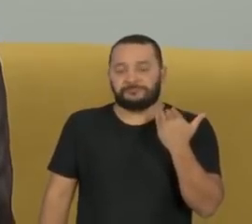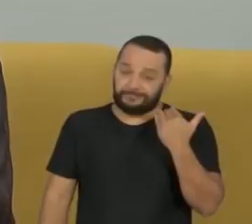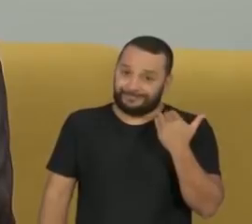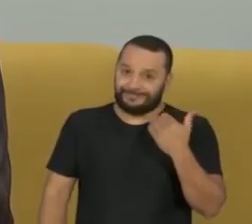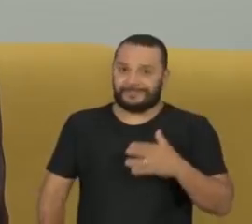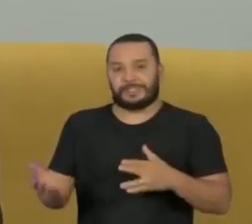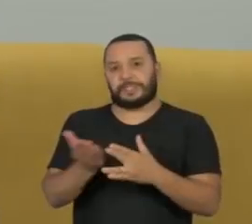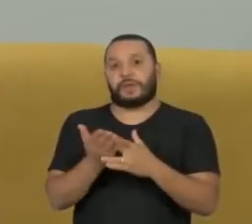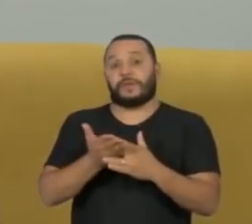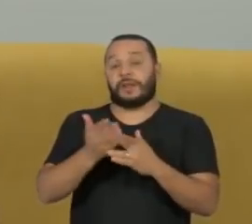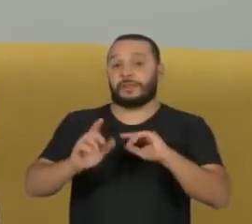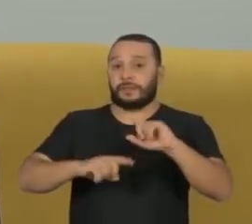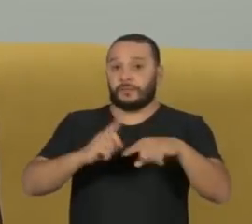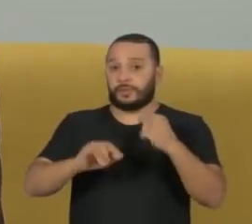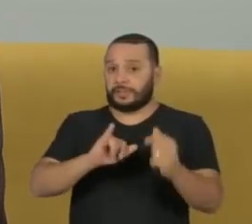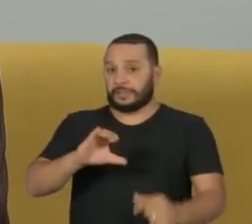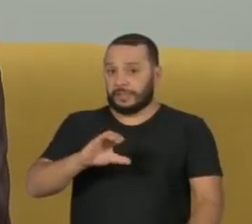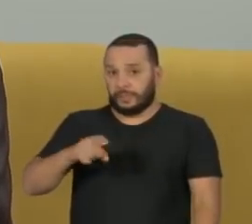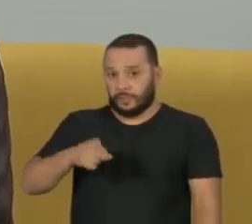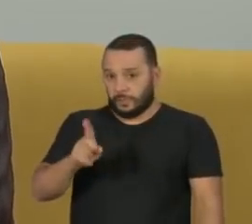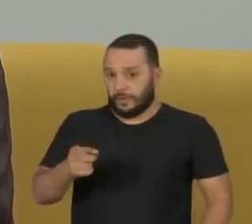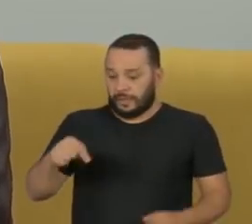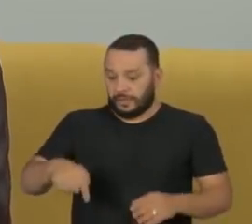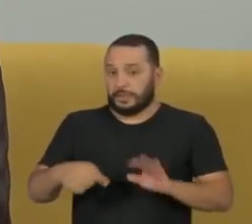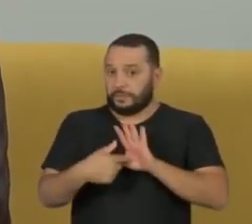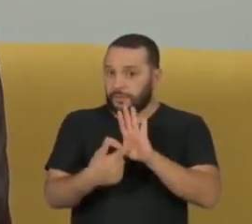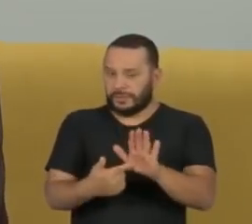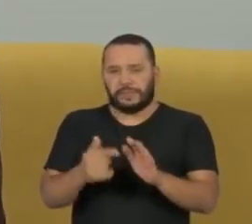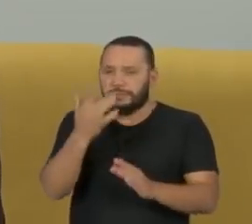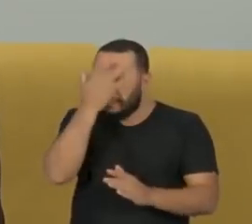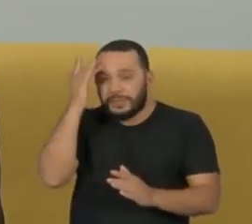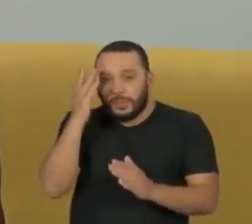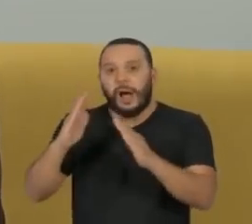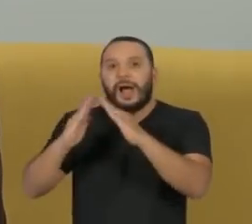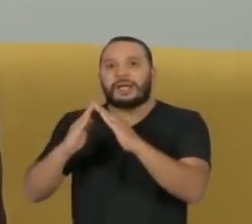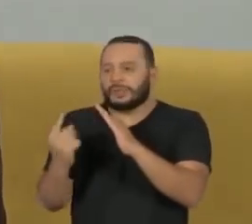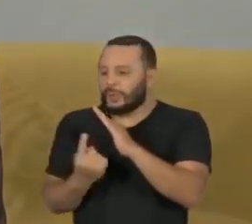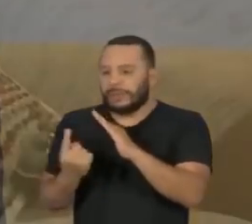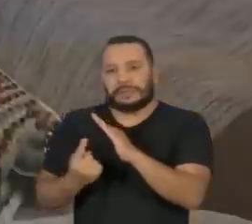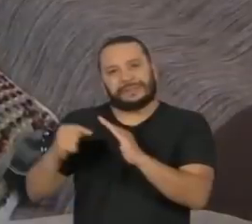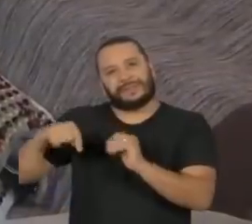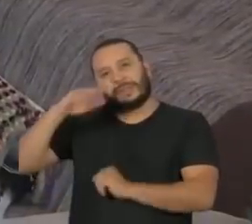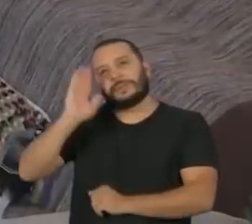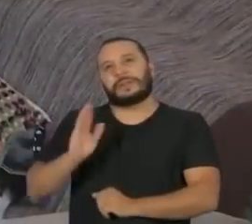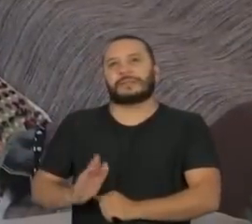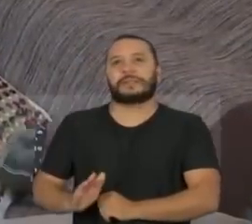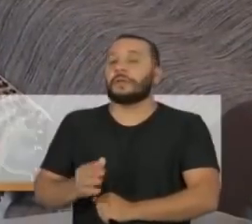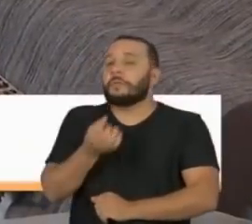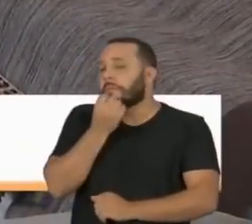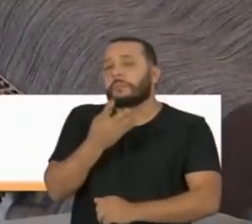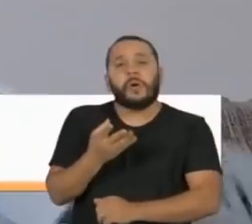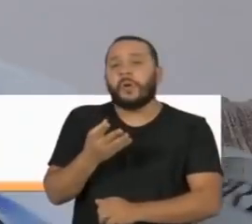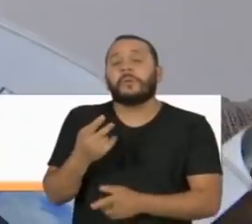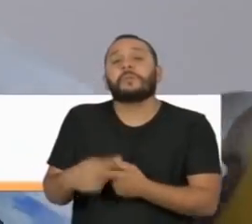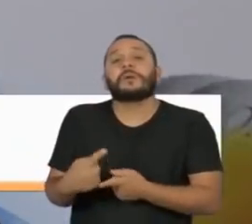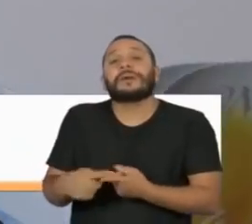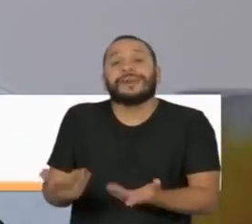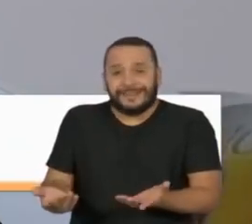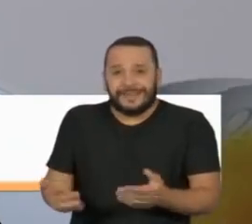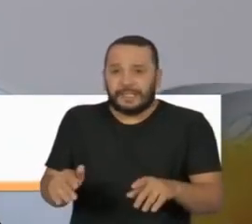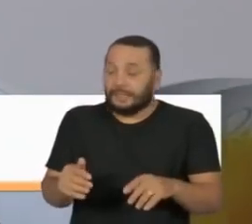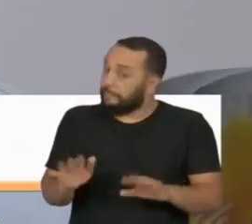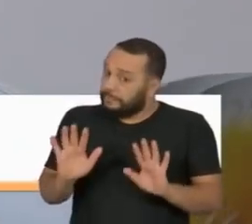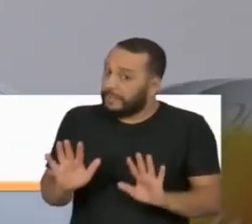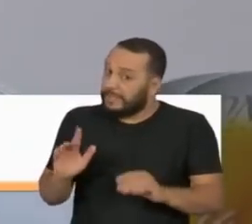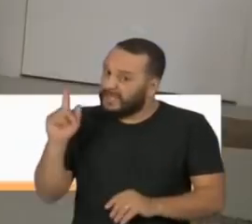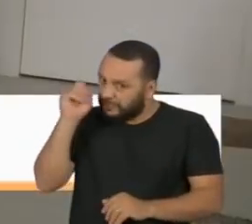Depois do intervalo aqui no JC1, cada vez mais pessoas moram sozinhas no Brasil. Quais são os benefícios e as dificuldades de viver